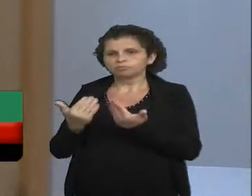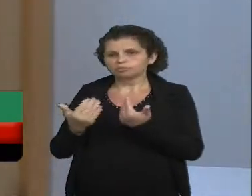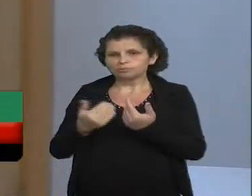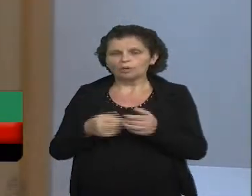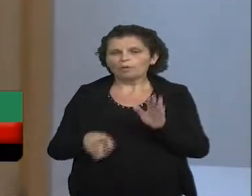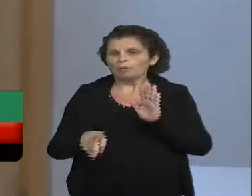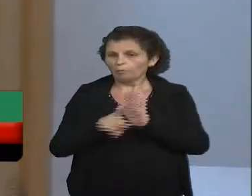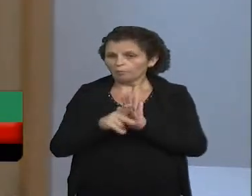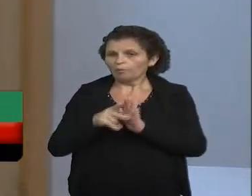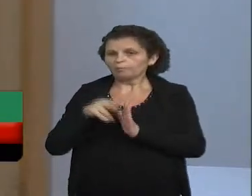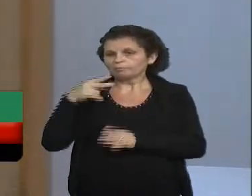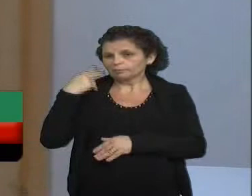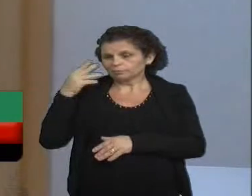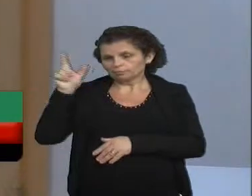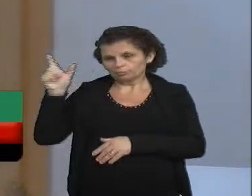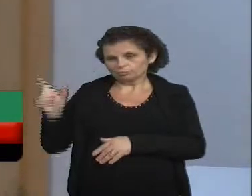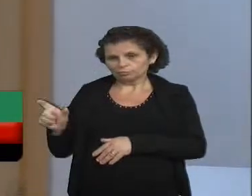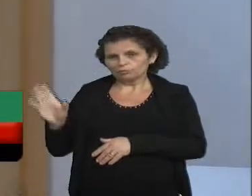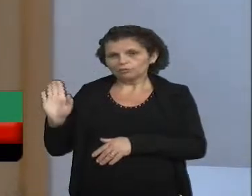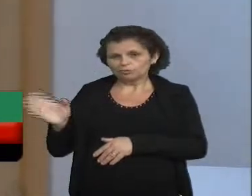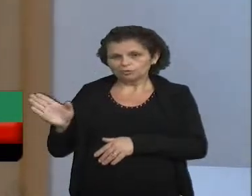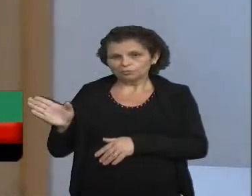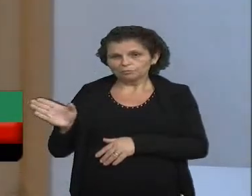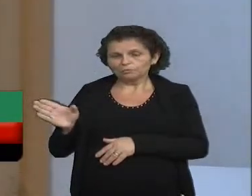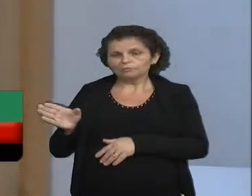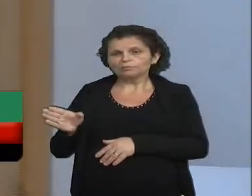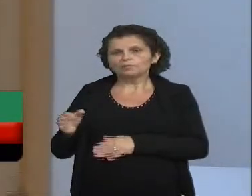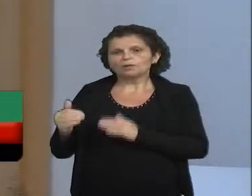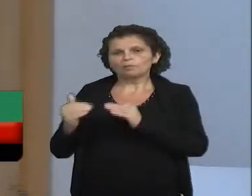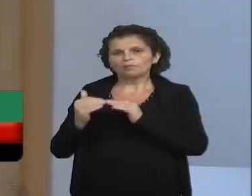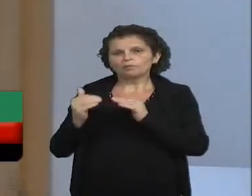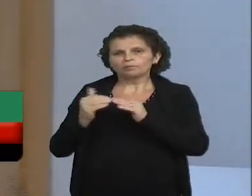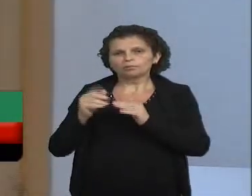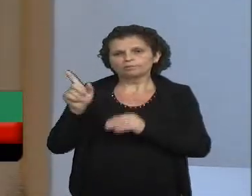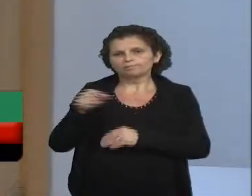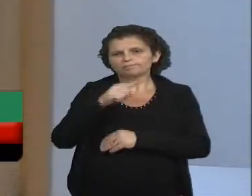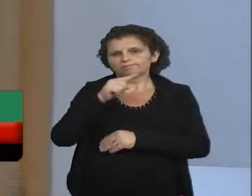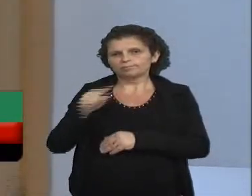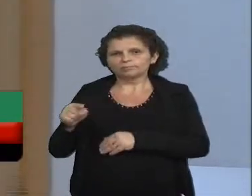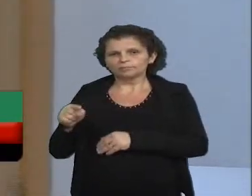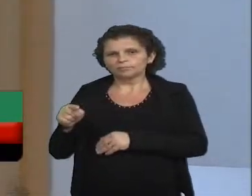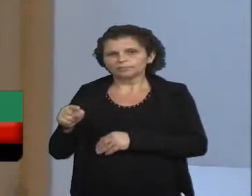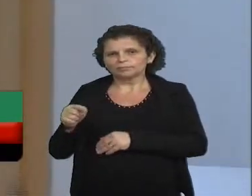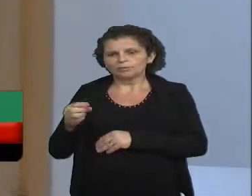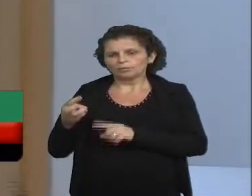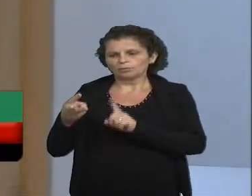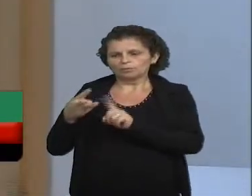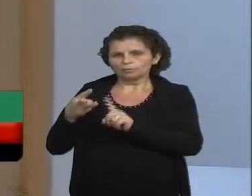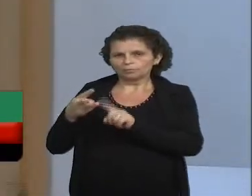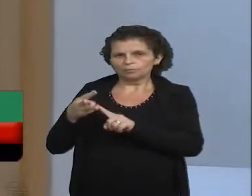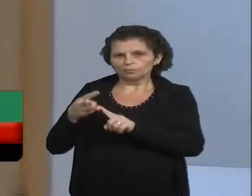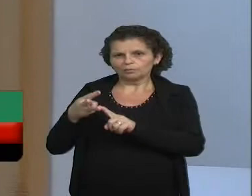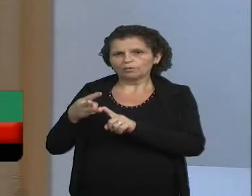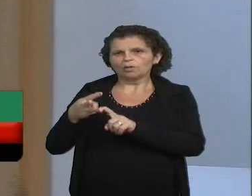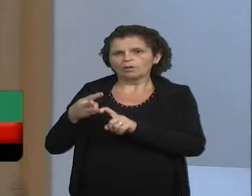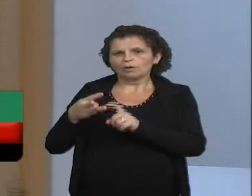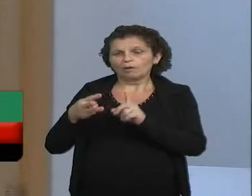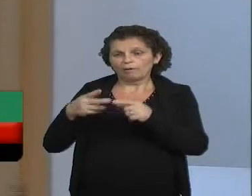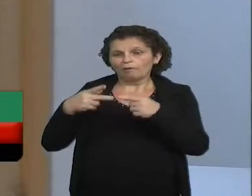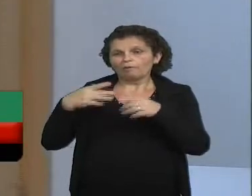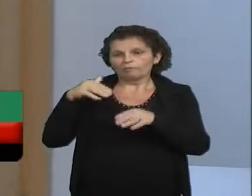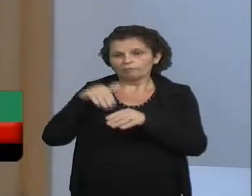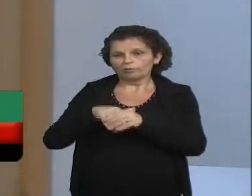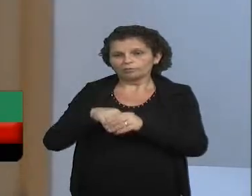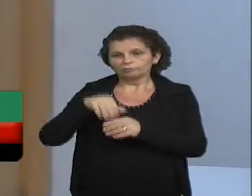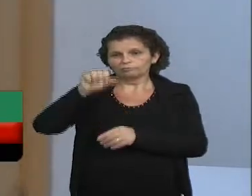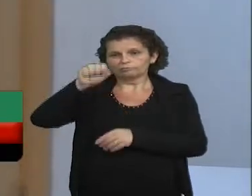com o próprio autor, vereador Emerson, que concorda com o veto. Então, esse último, eu peço o voto favorável